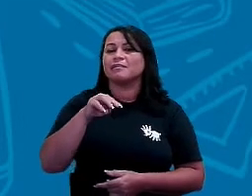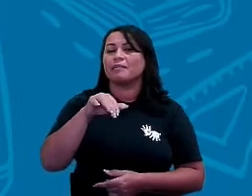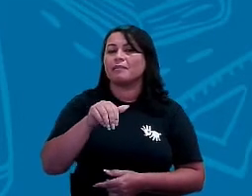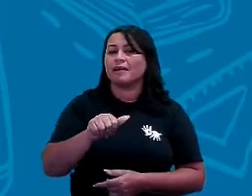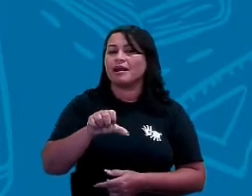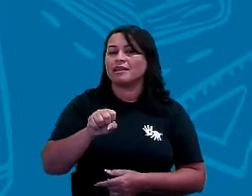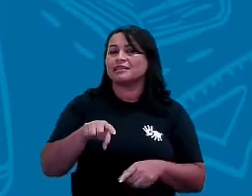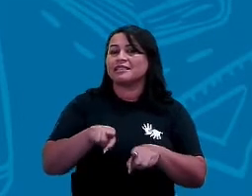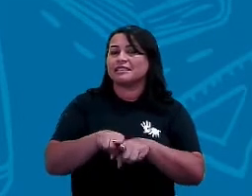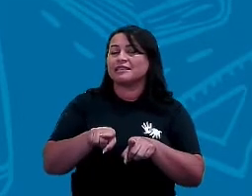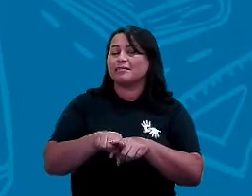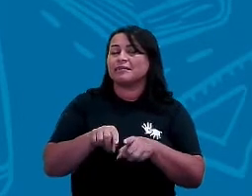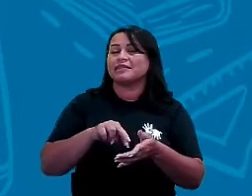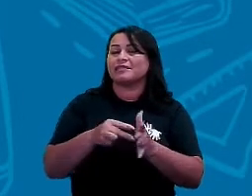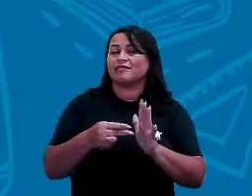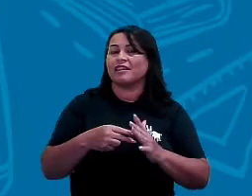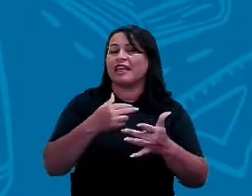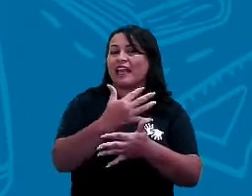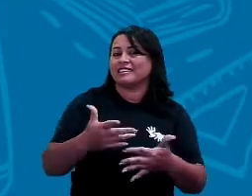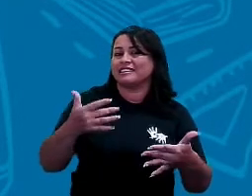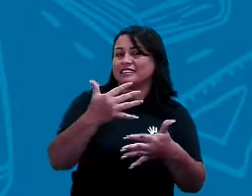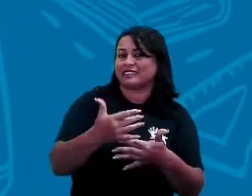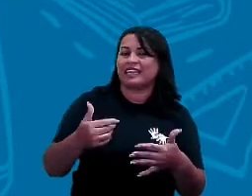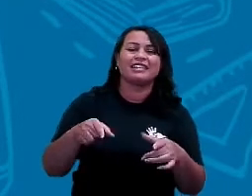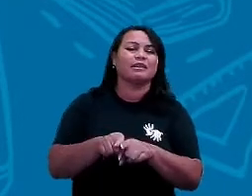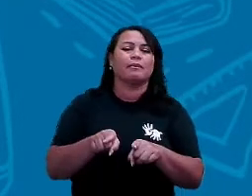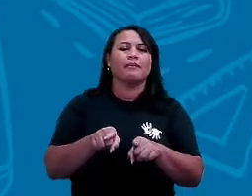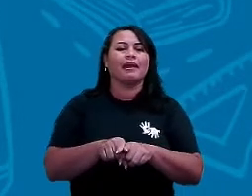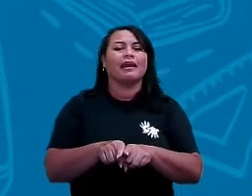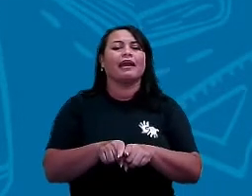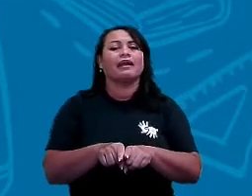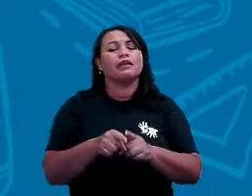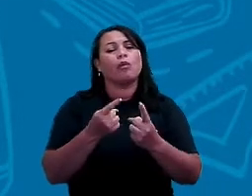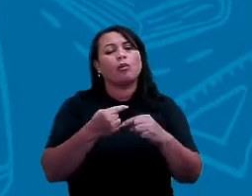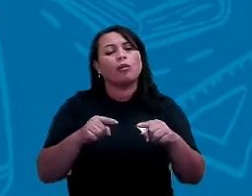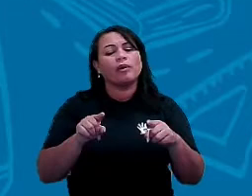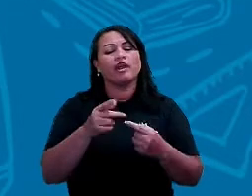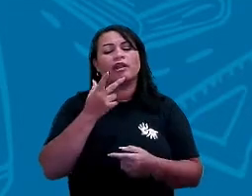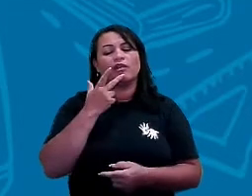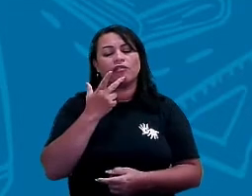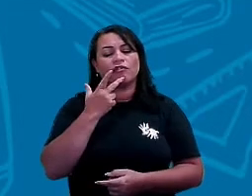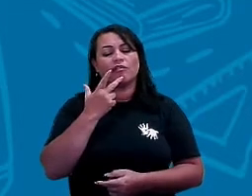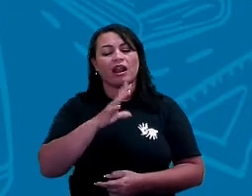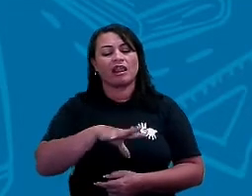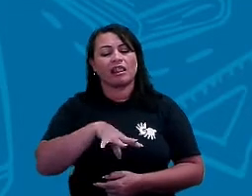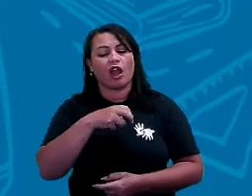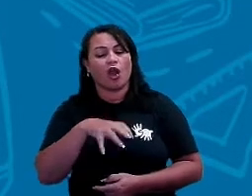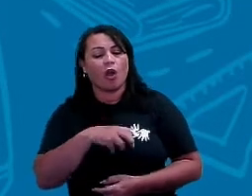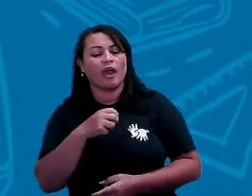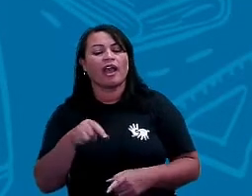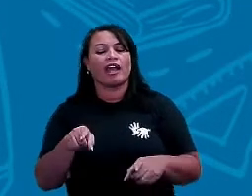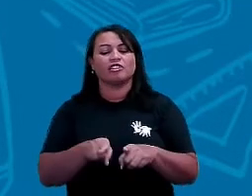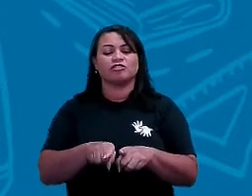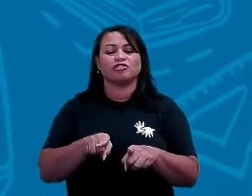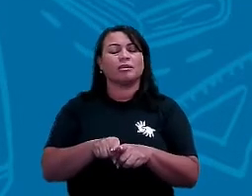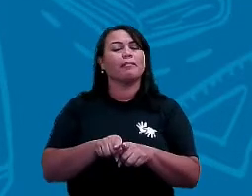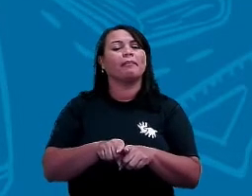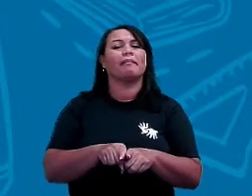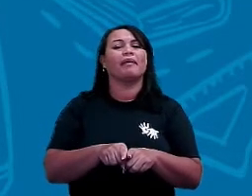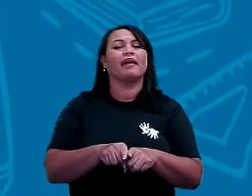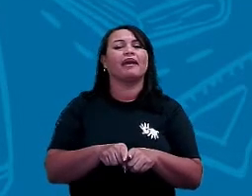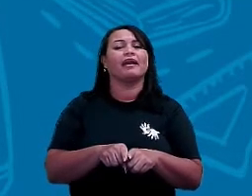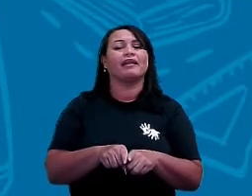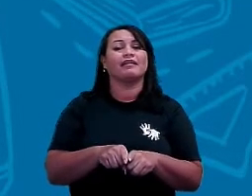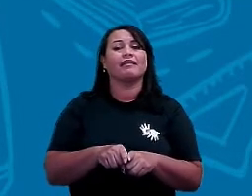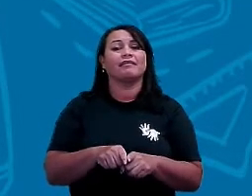cidades vizinhas, né? Então, é isso que o nosso hino fala, né? Fala da coragem, da bravura do povo